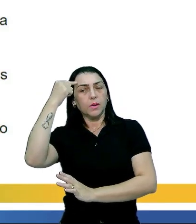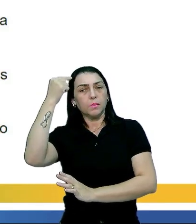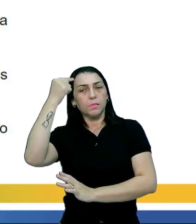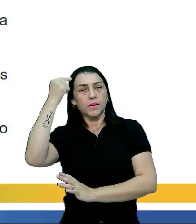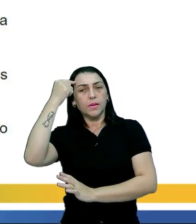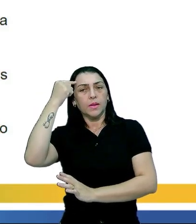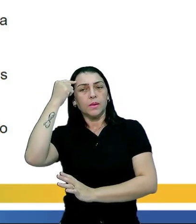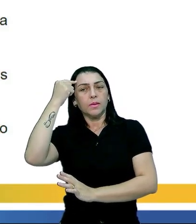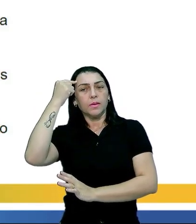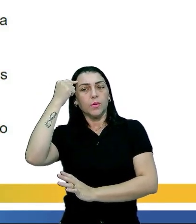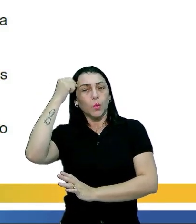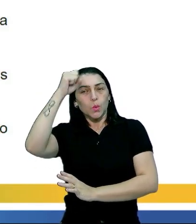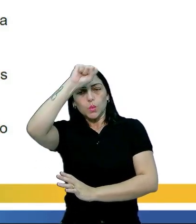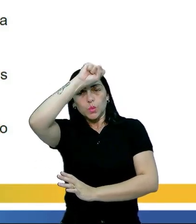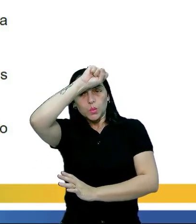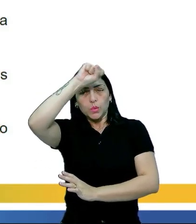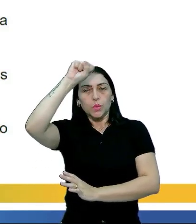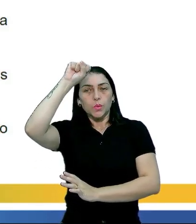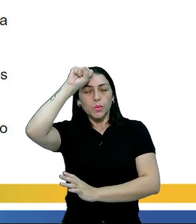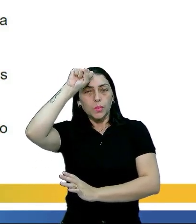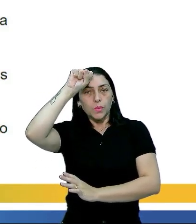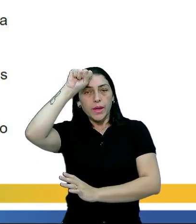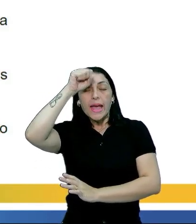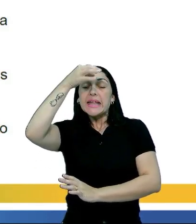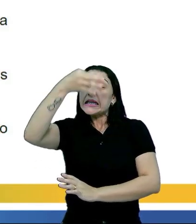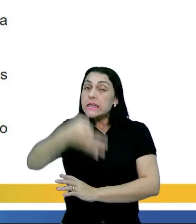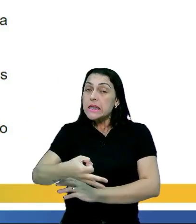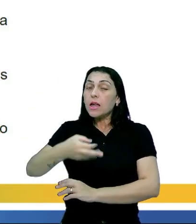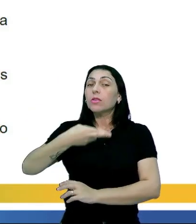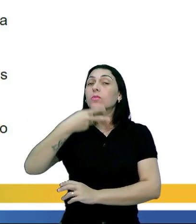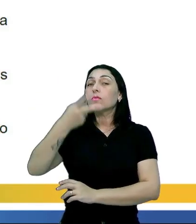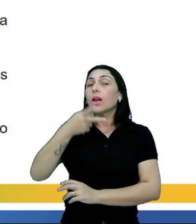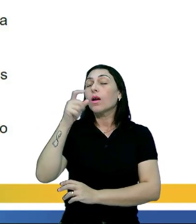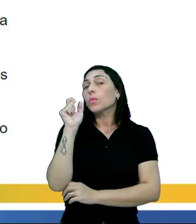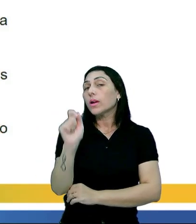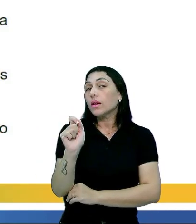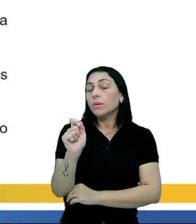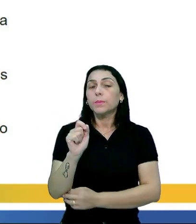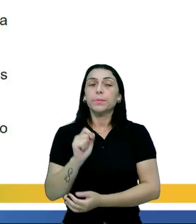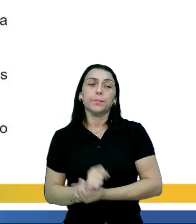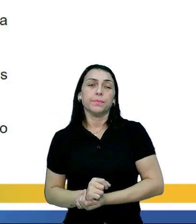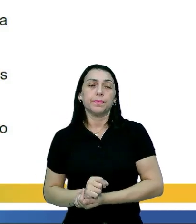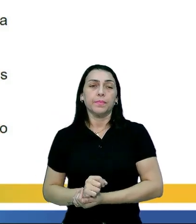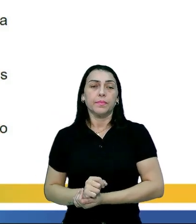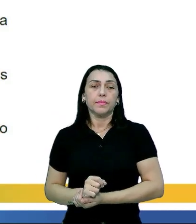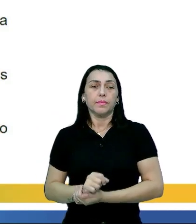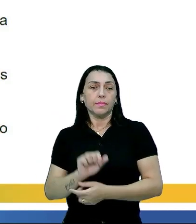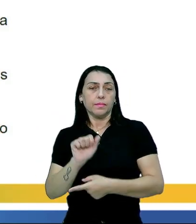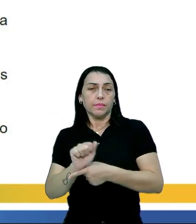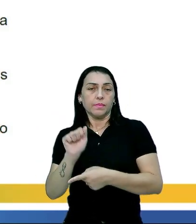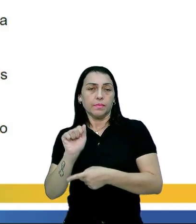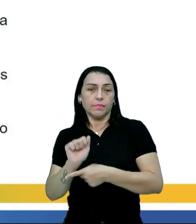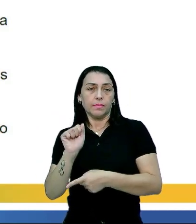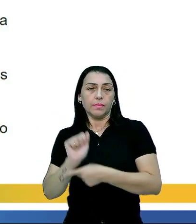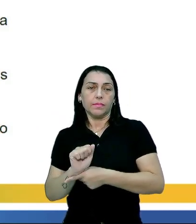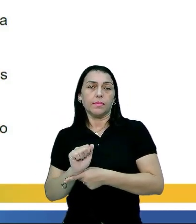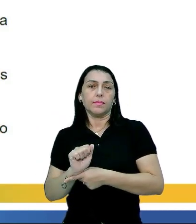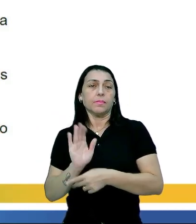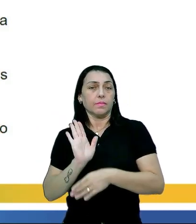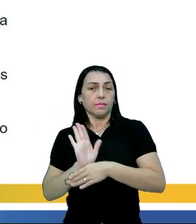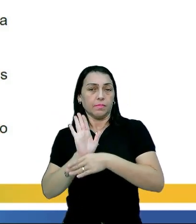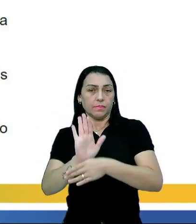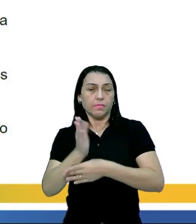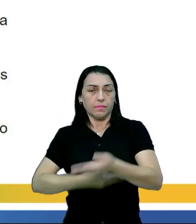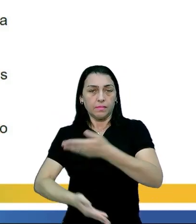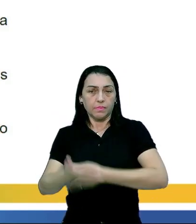1883, para o pensamento sociológico, é correto afirmar que, letra A, entre